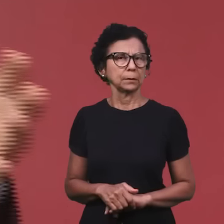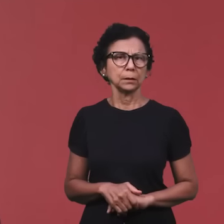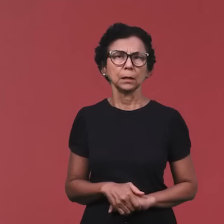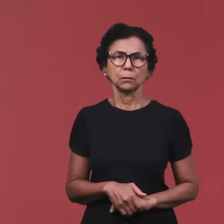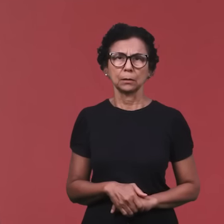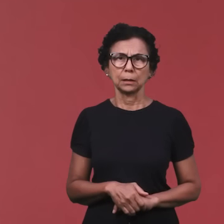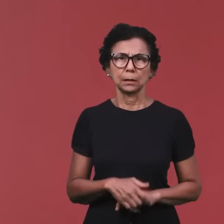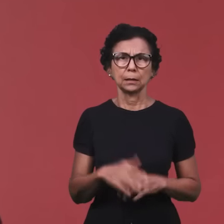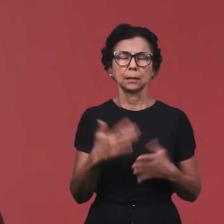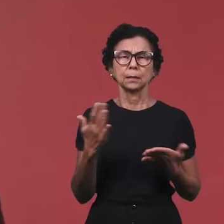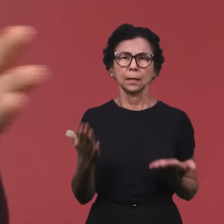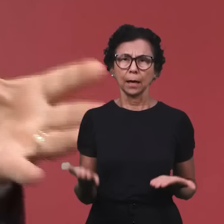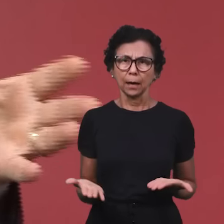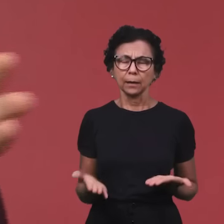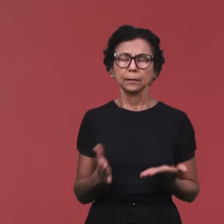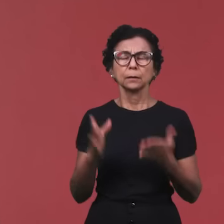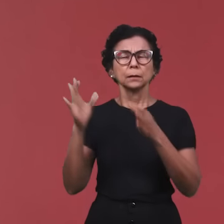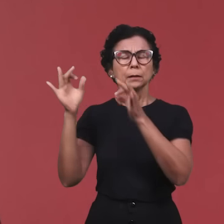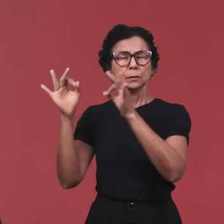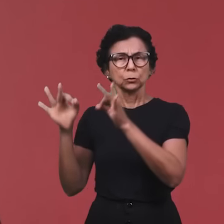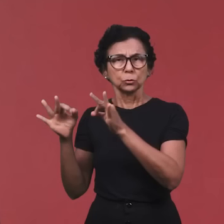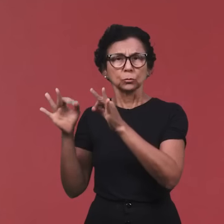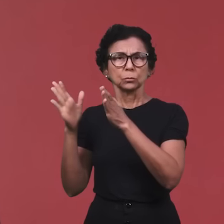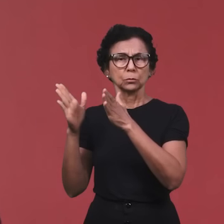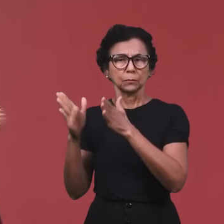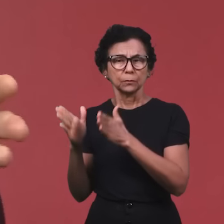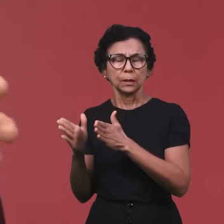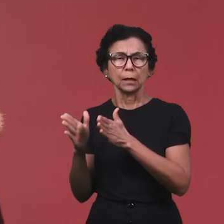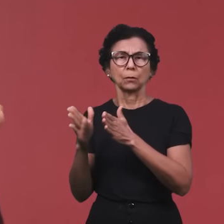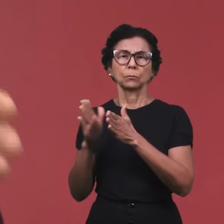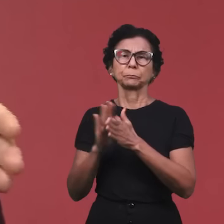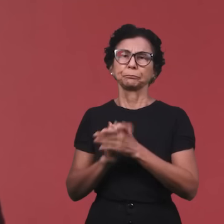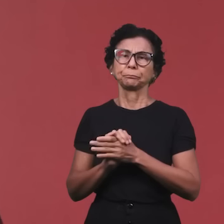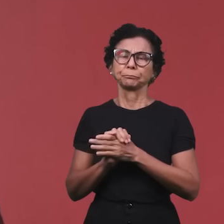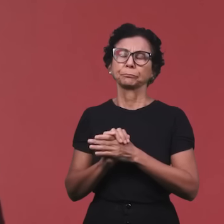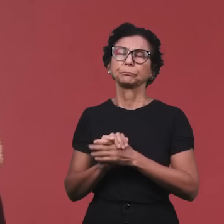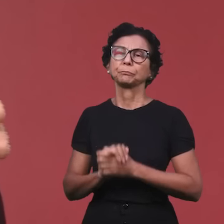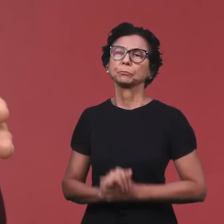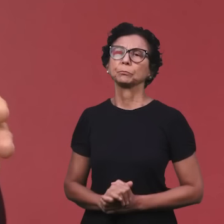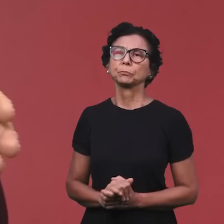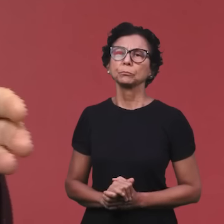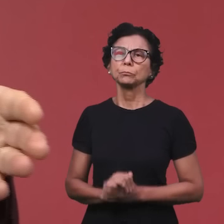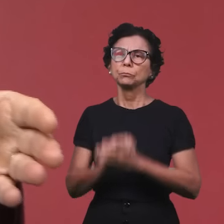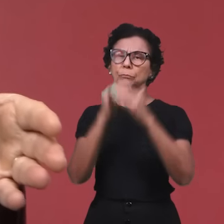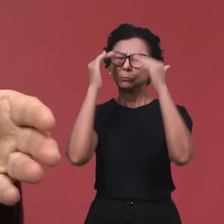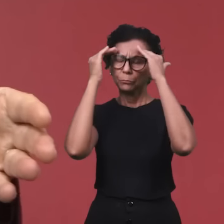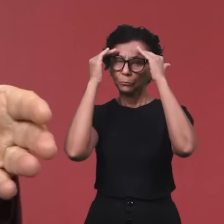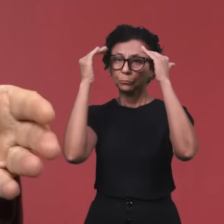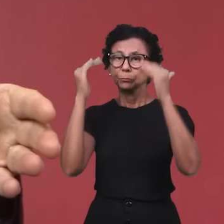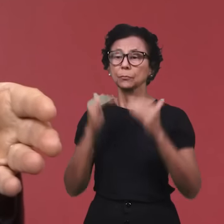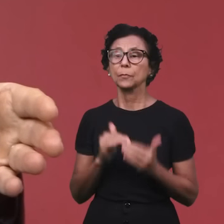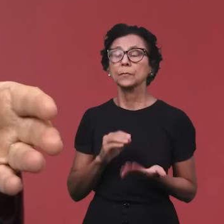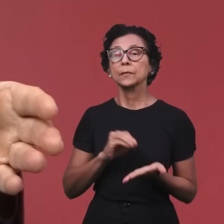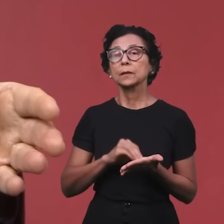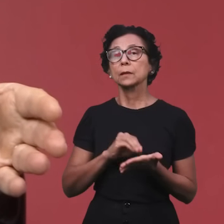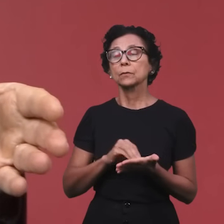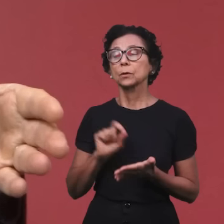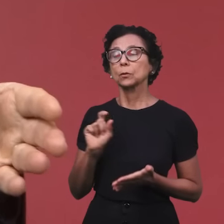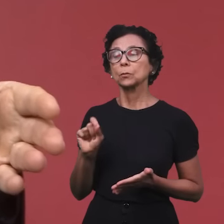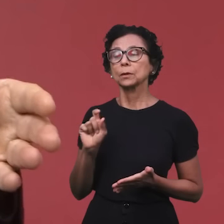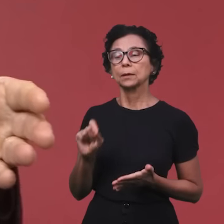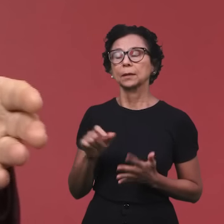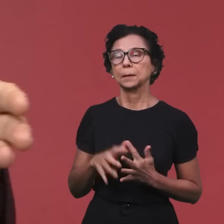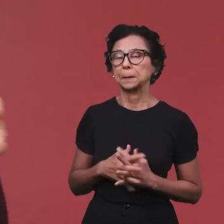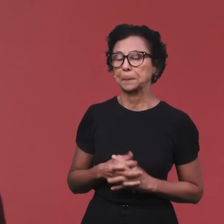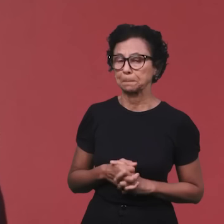homem justo e fiel. Agora, o que faltava a Jó? Entrar naquilo que